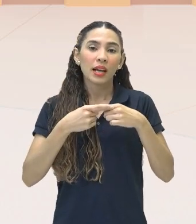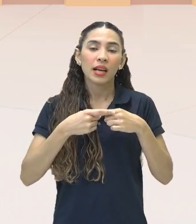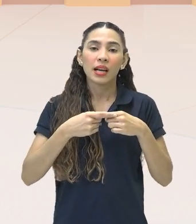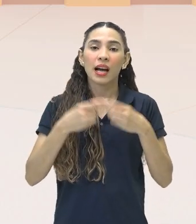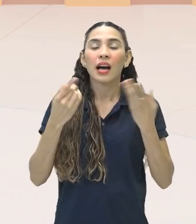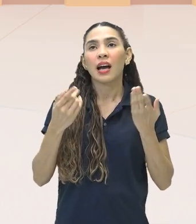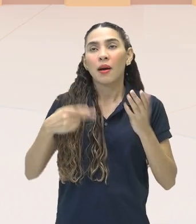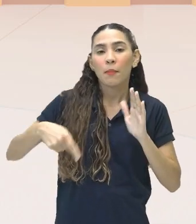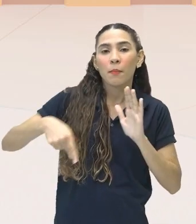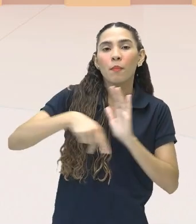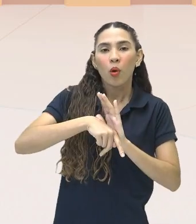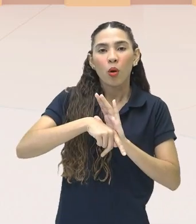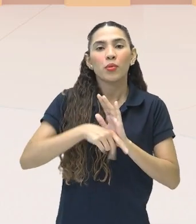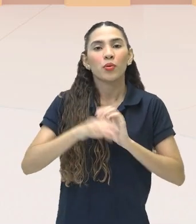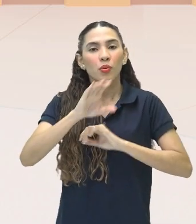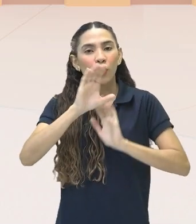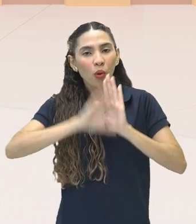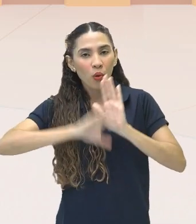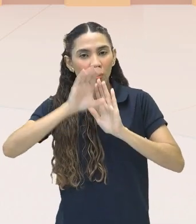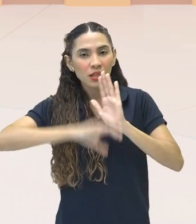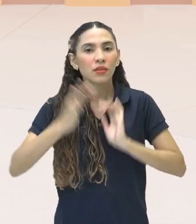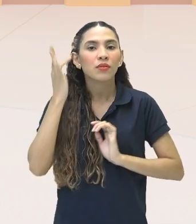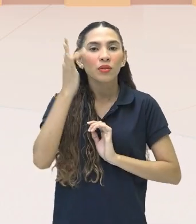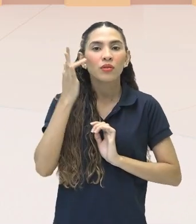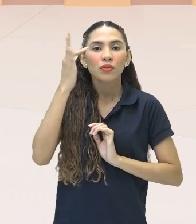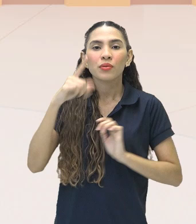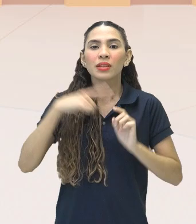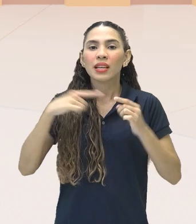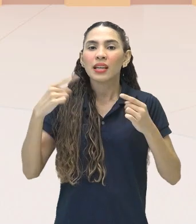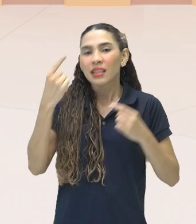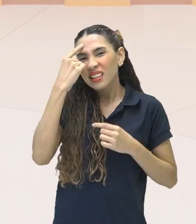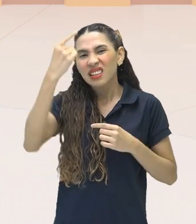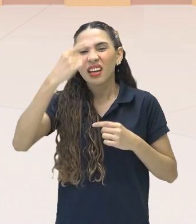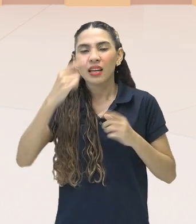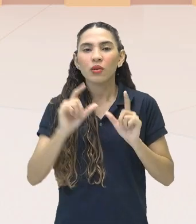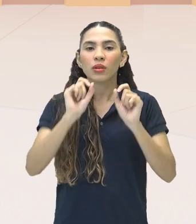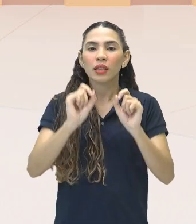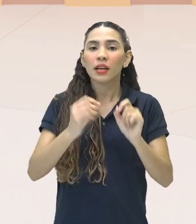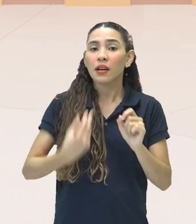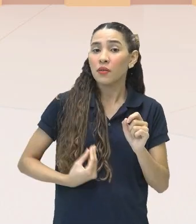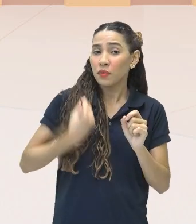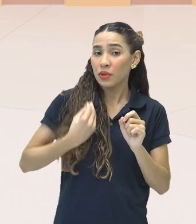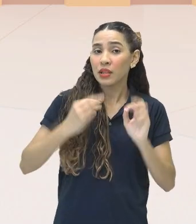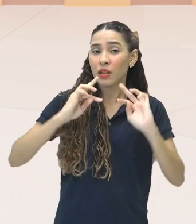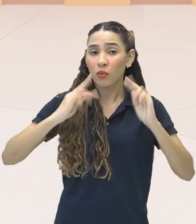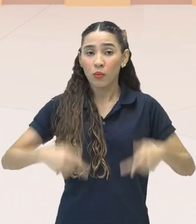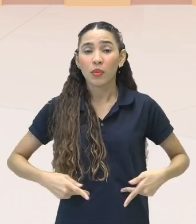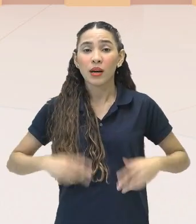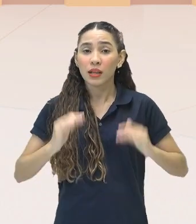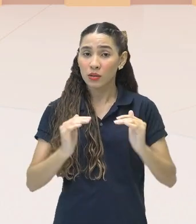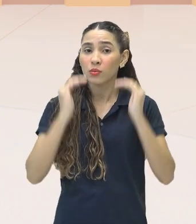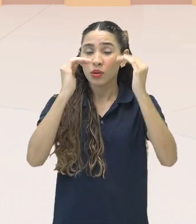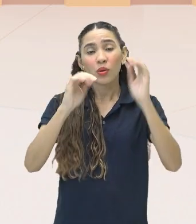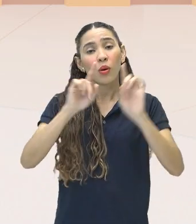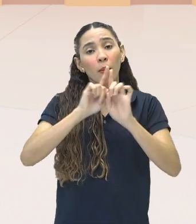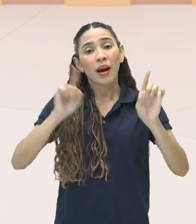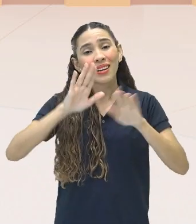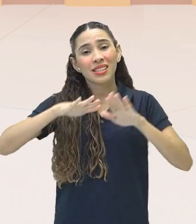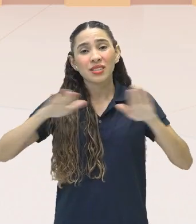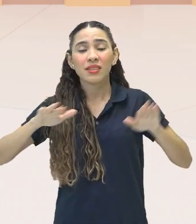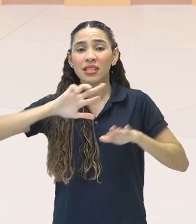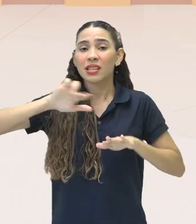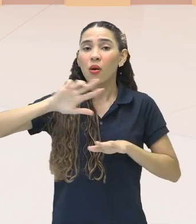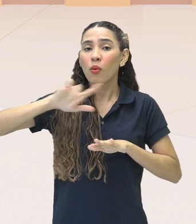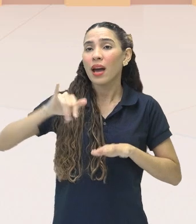filosófica, ela está relacionada e ali com a ideia de plenitude humana, mas muitas vezes ela não é completamente